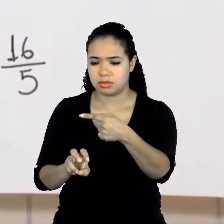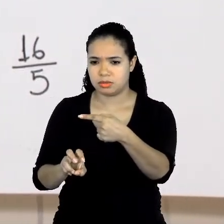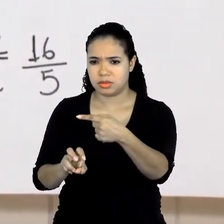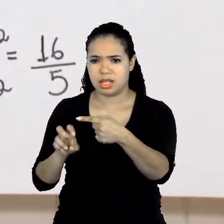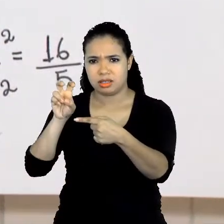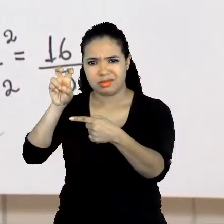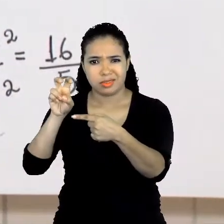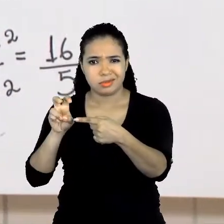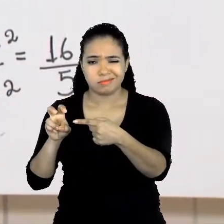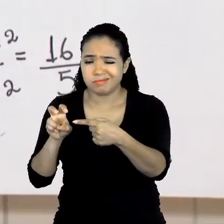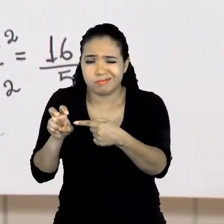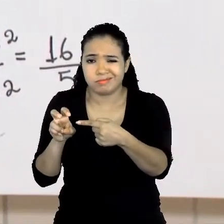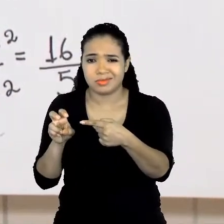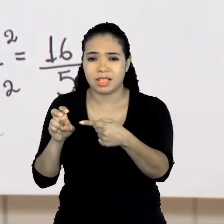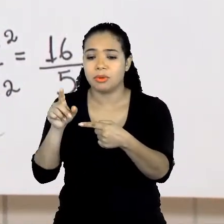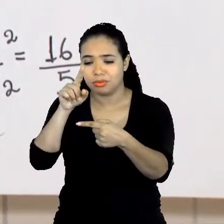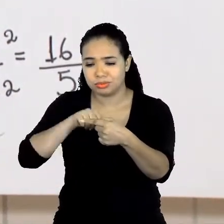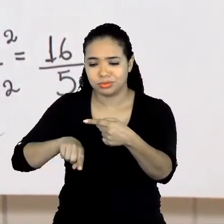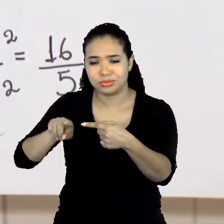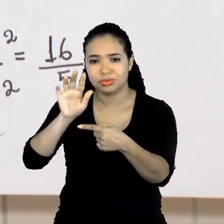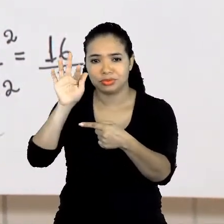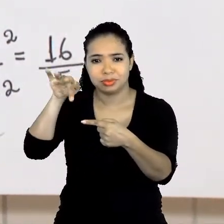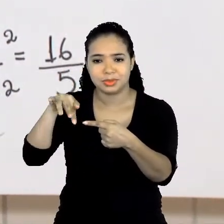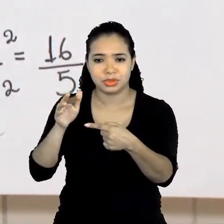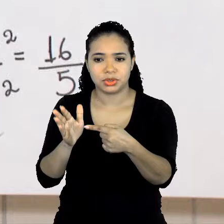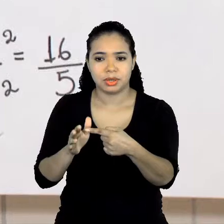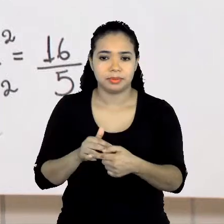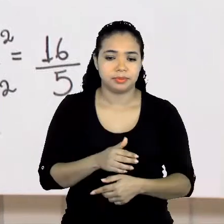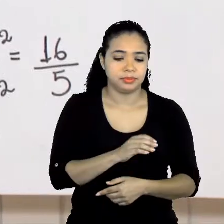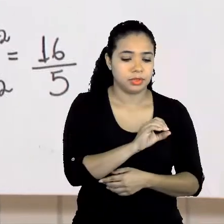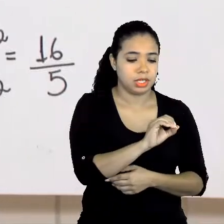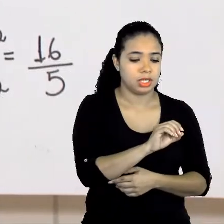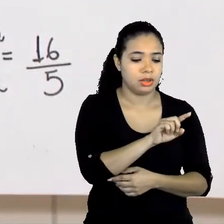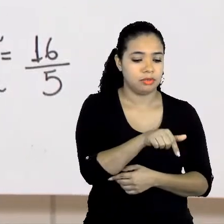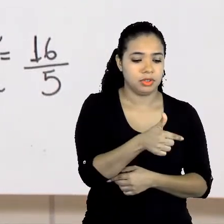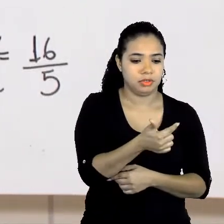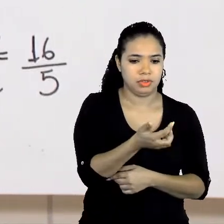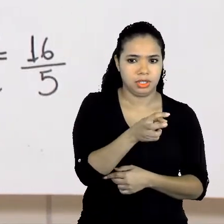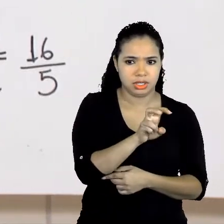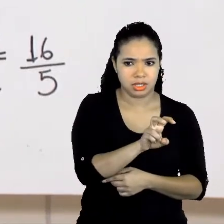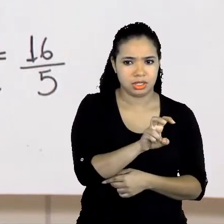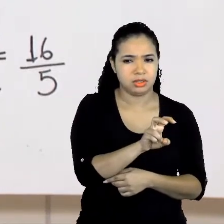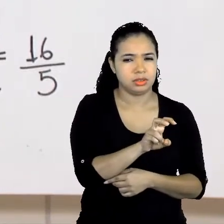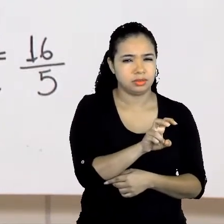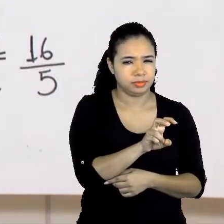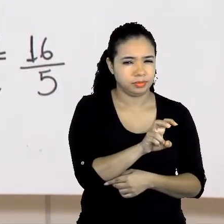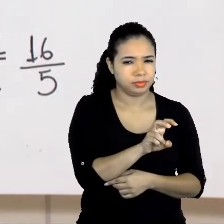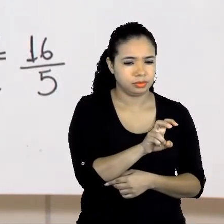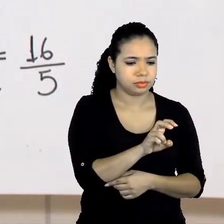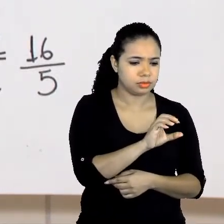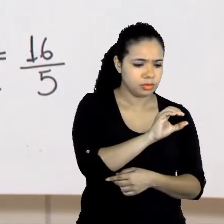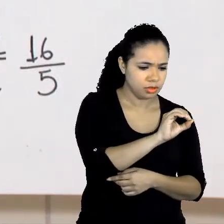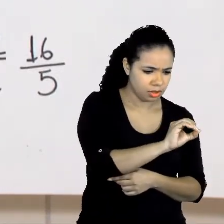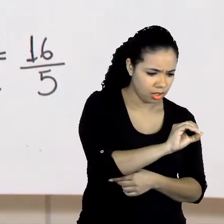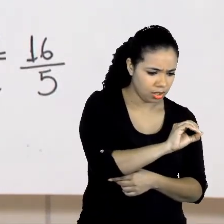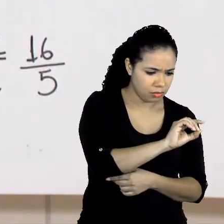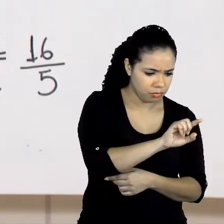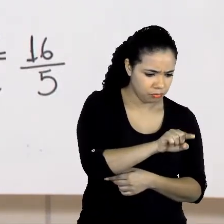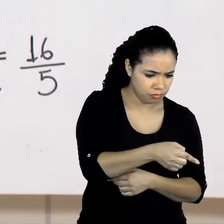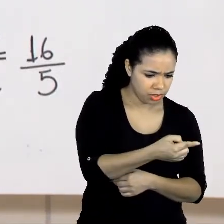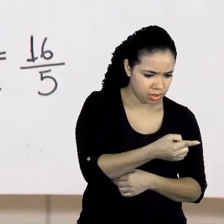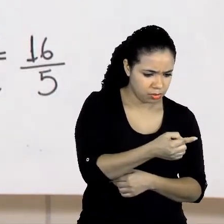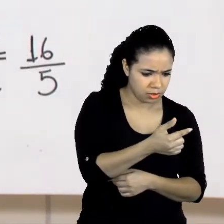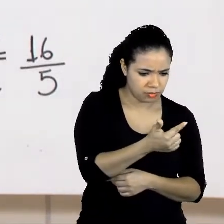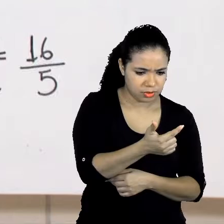Veio aqui agora 25 centésimos, 2 casas depois da vírgula. Eu expliquei, se são 2 casas, é por